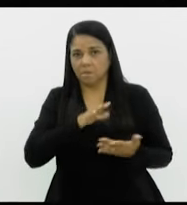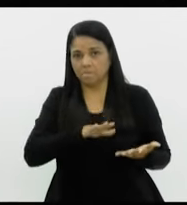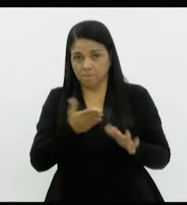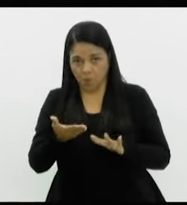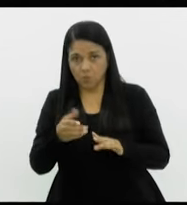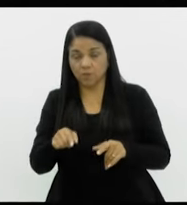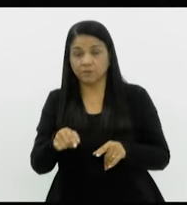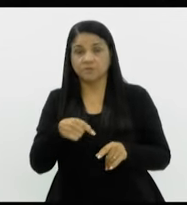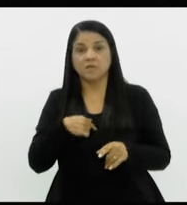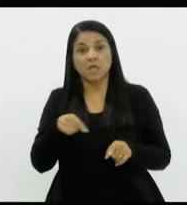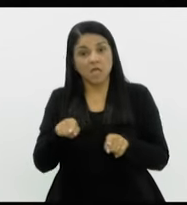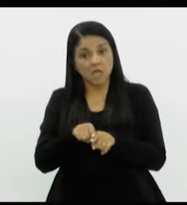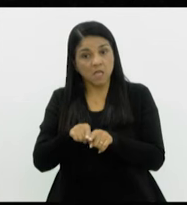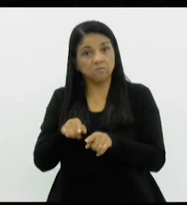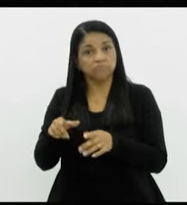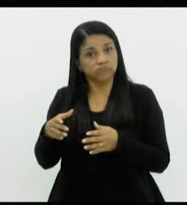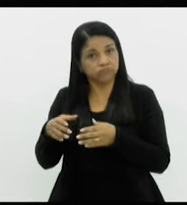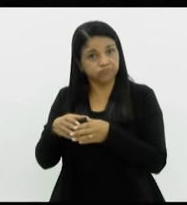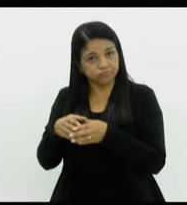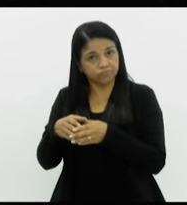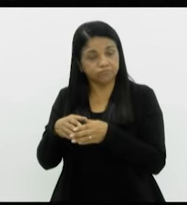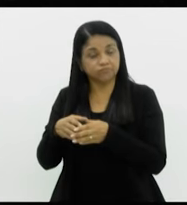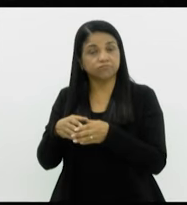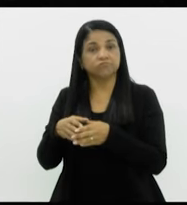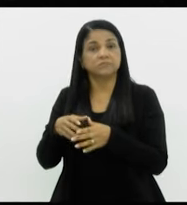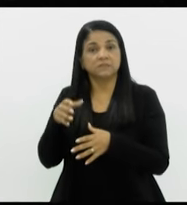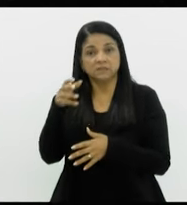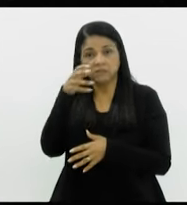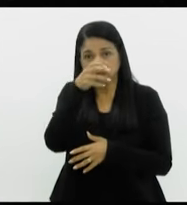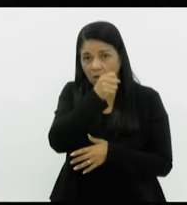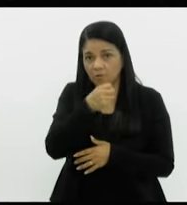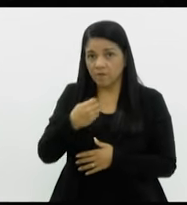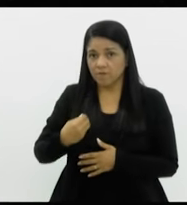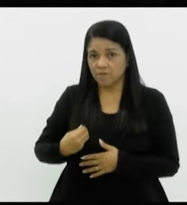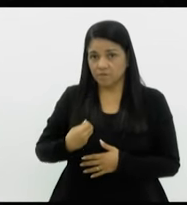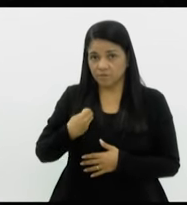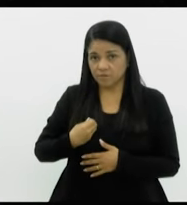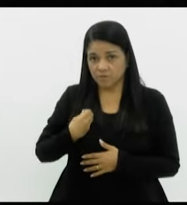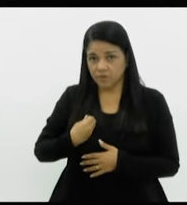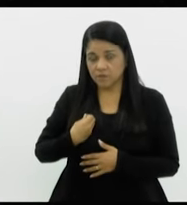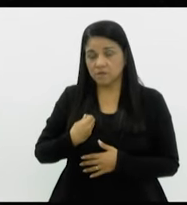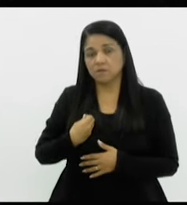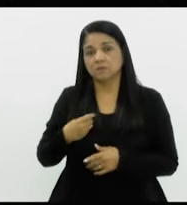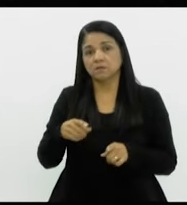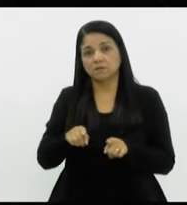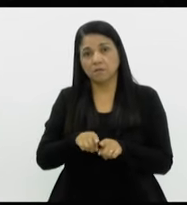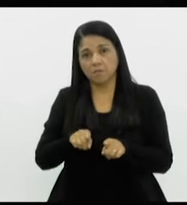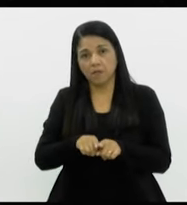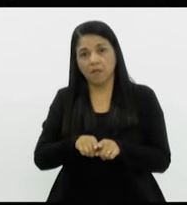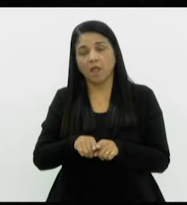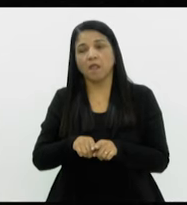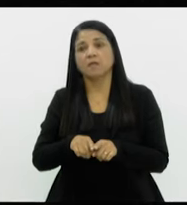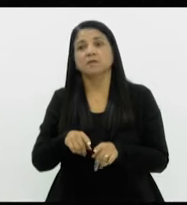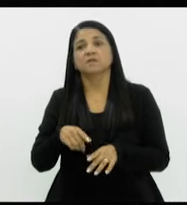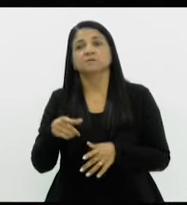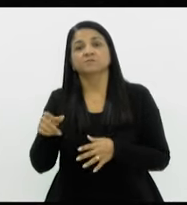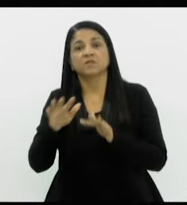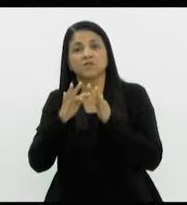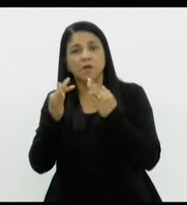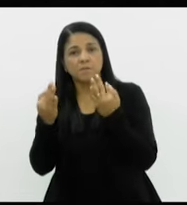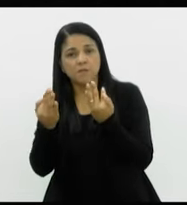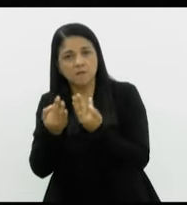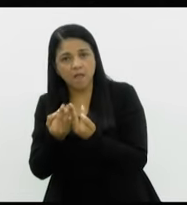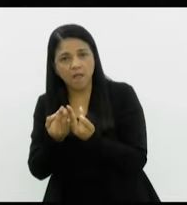trabalham salvando vidas de próprios policiais, também de parentes com suas enfermidades nos hospitais